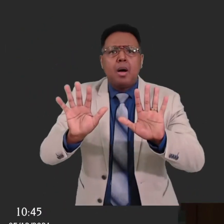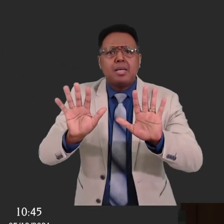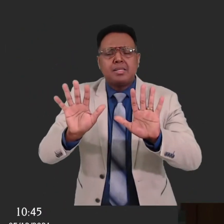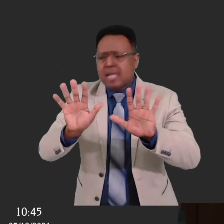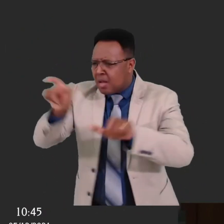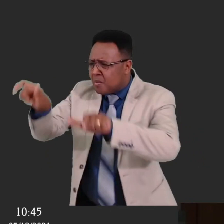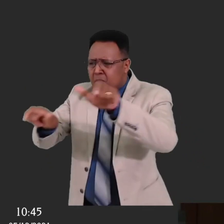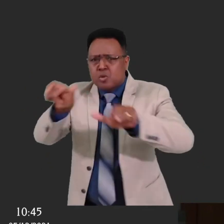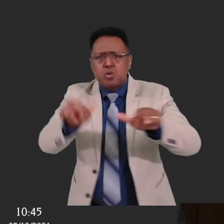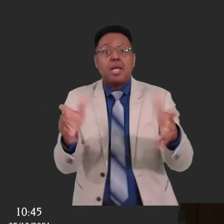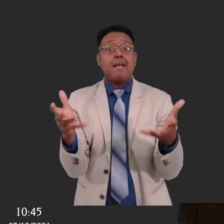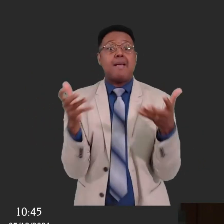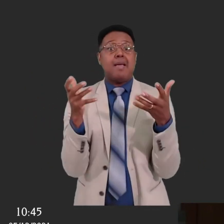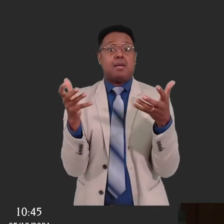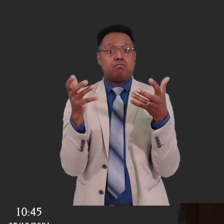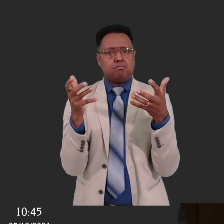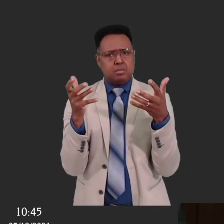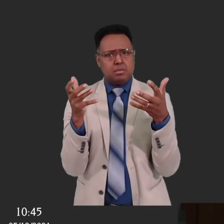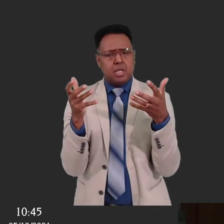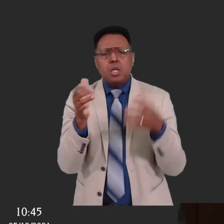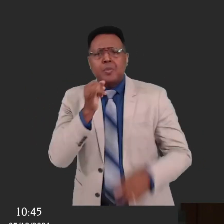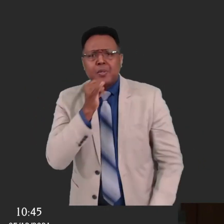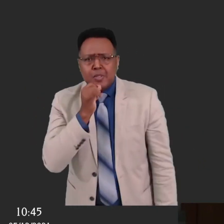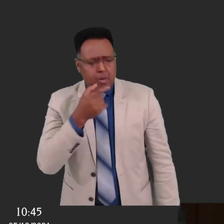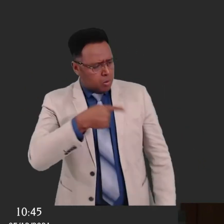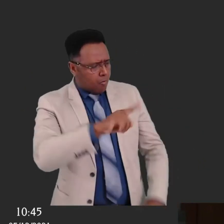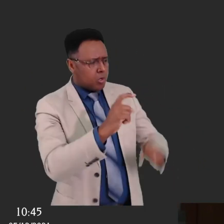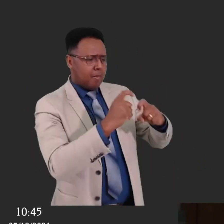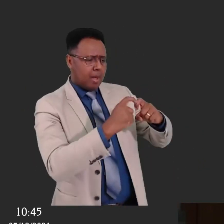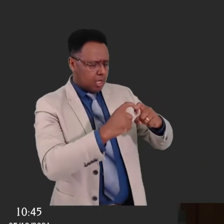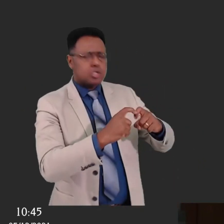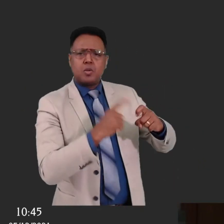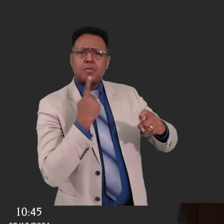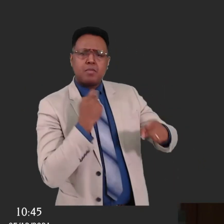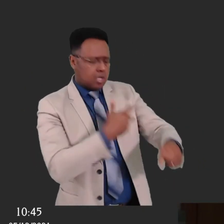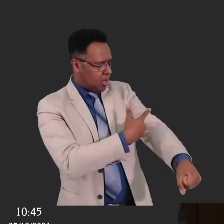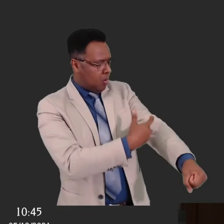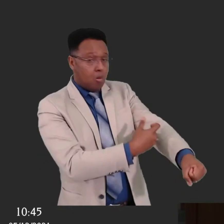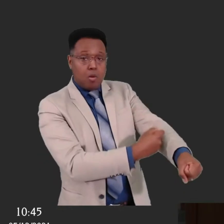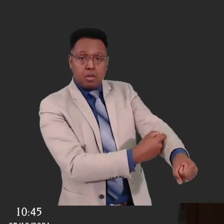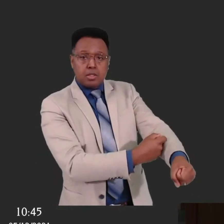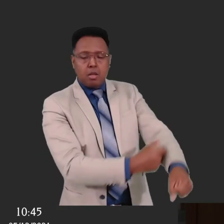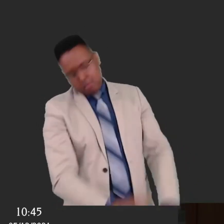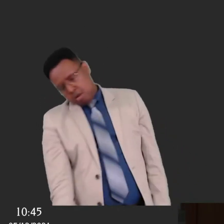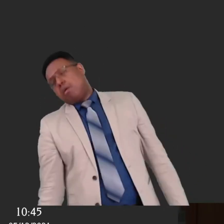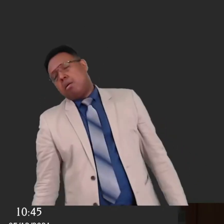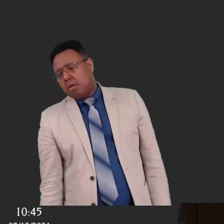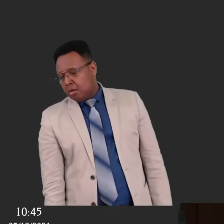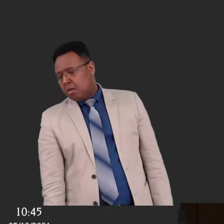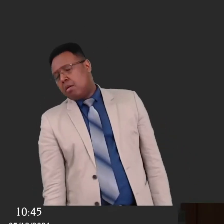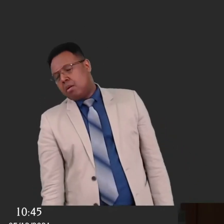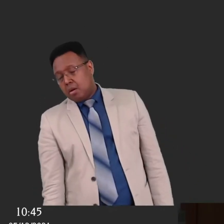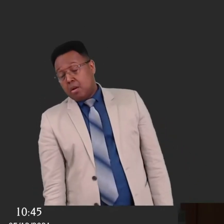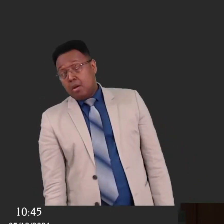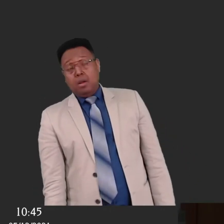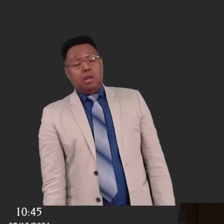pessoa não quer, ainda que faça um exame médico, foi no médico, tirou sangue, desmaiou para tirar o sangue,